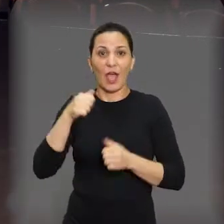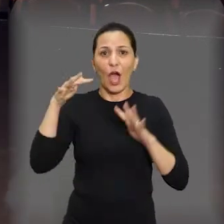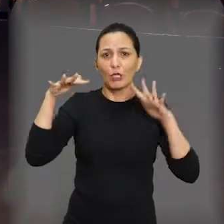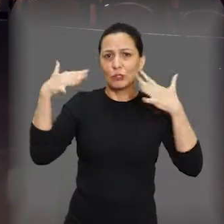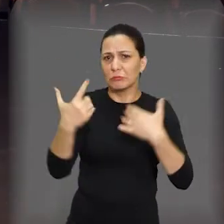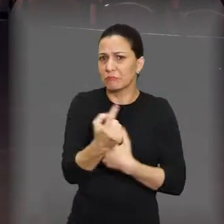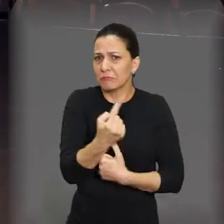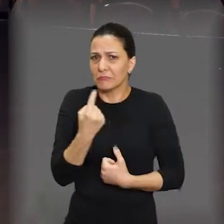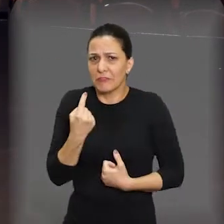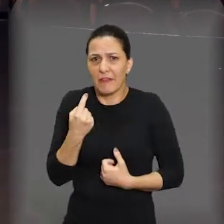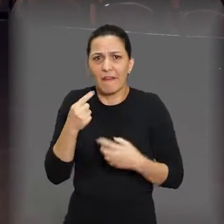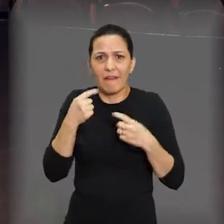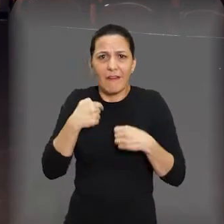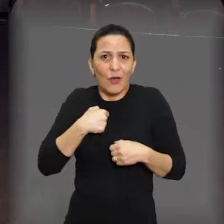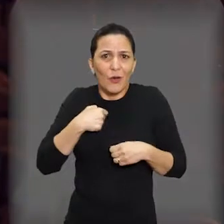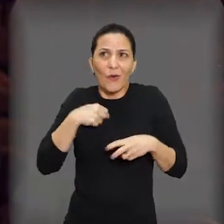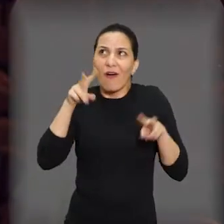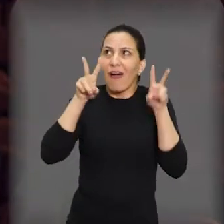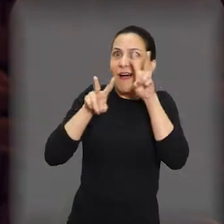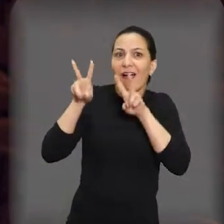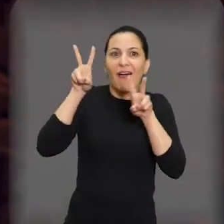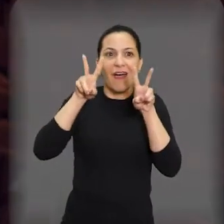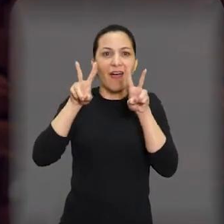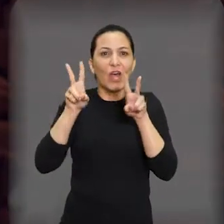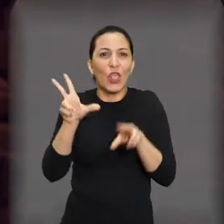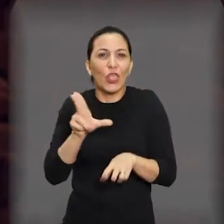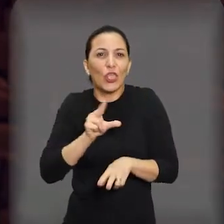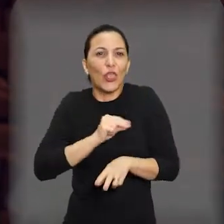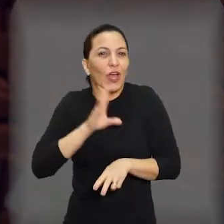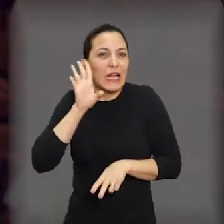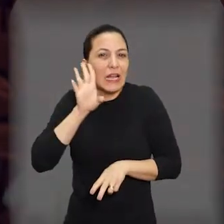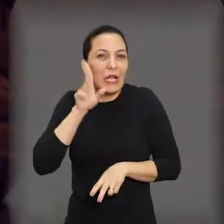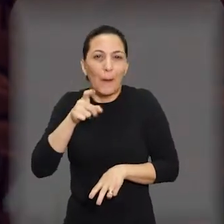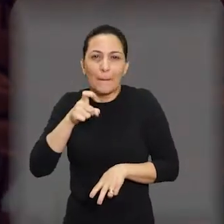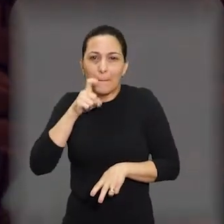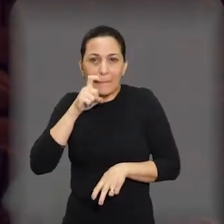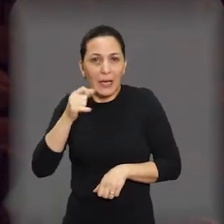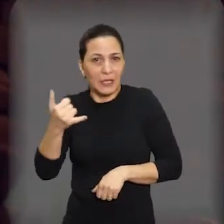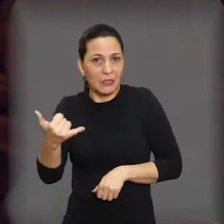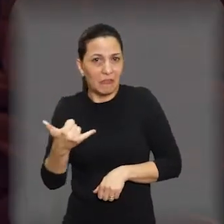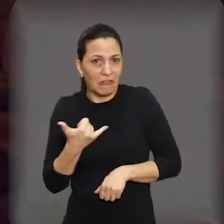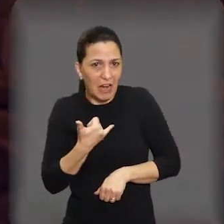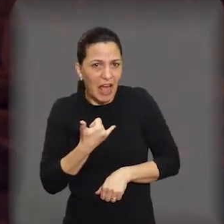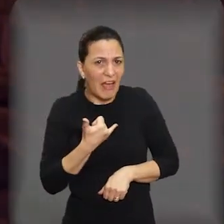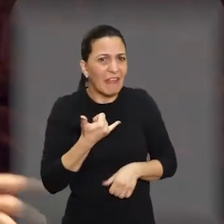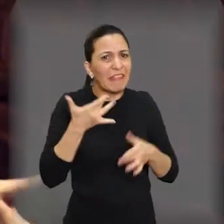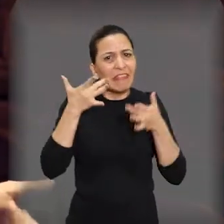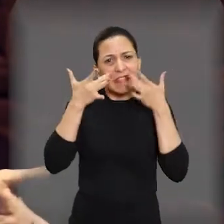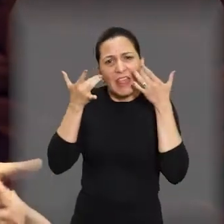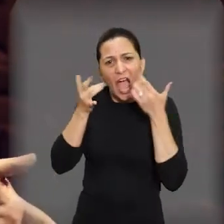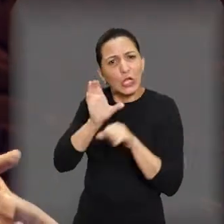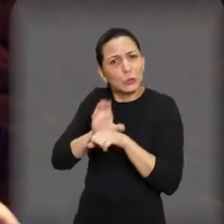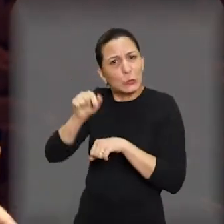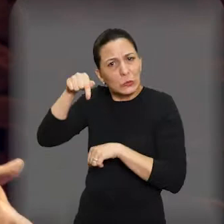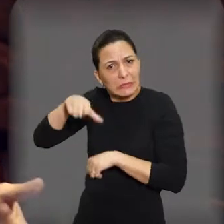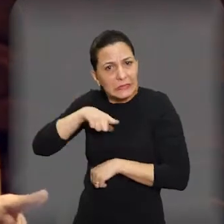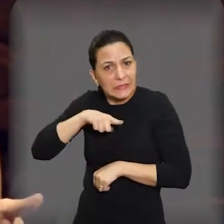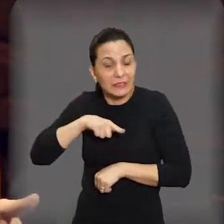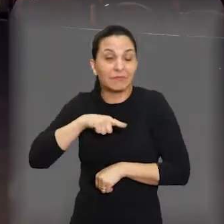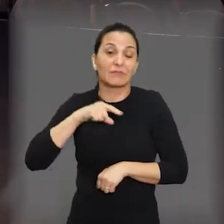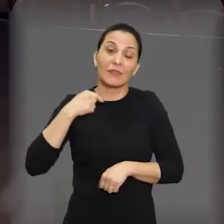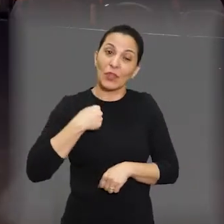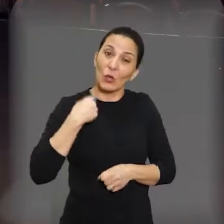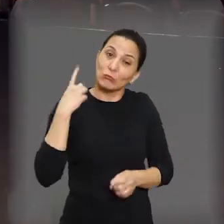eu falei, nossa, que bacana. Aí meu pai falou, será que não tem curso de teatro para você fazer de repente? E eu me perguntei, falei,